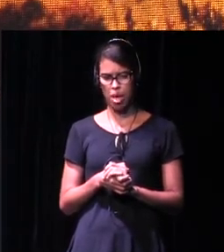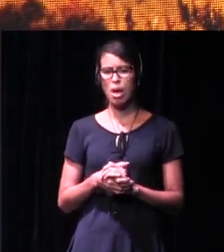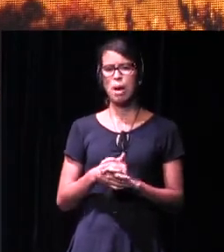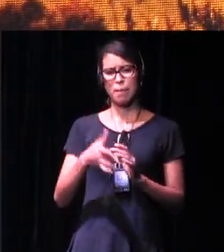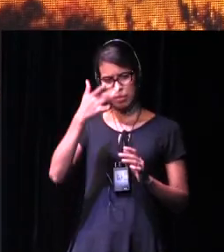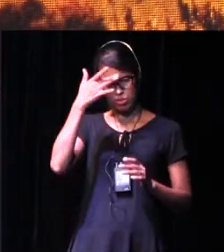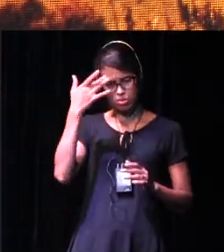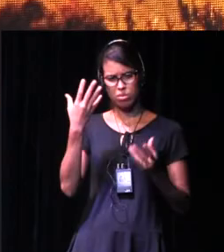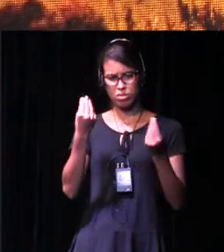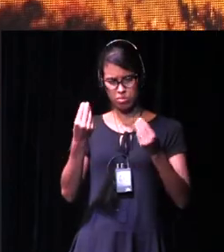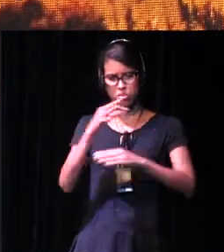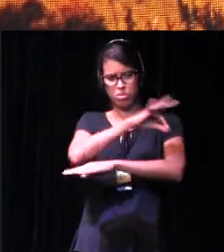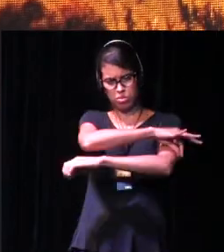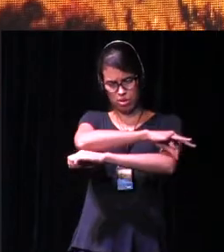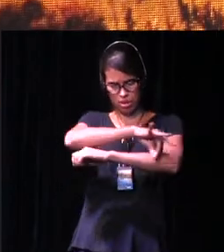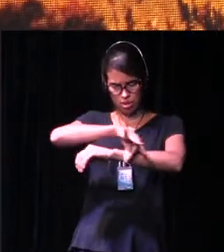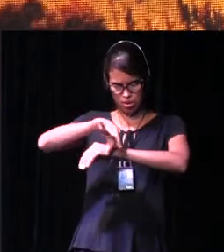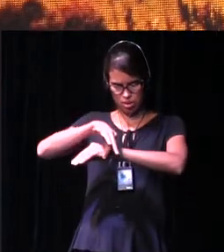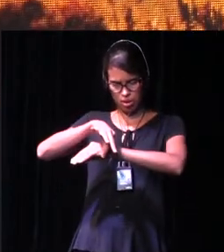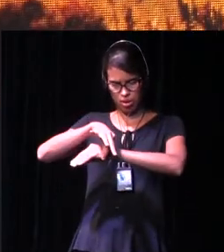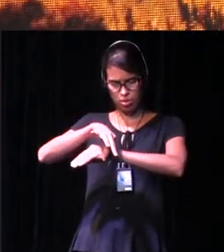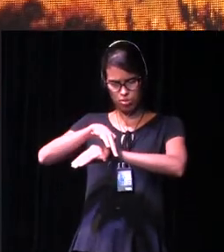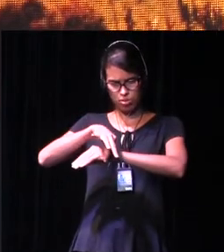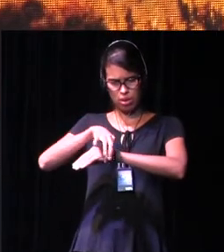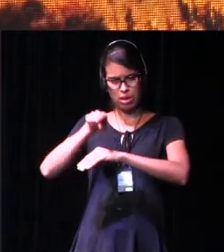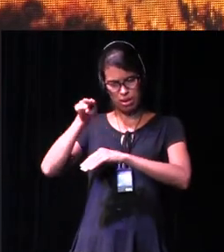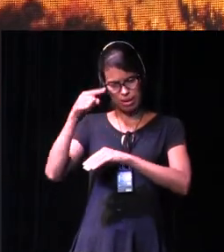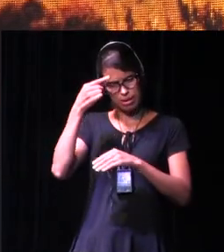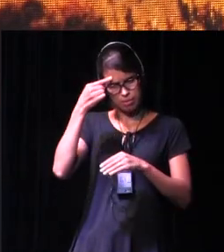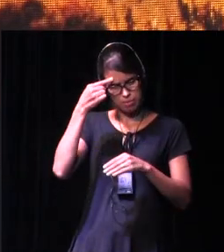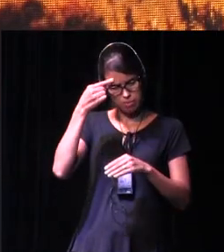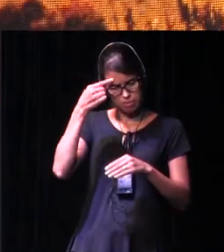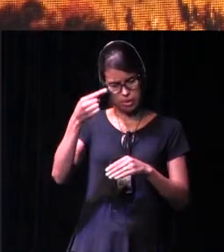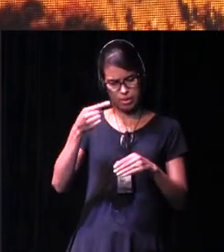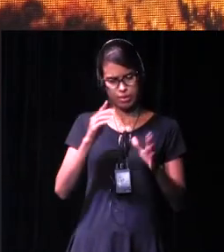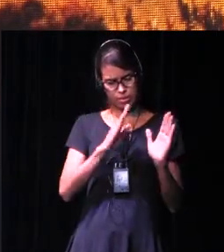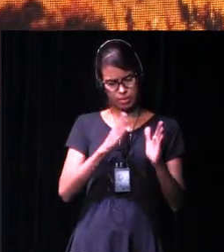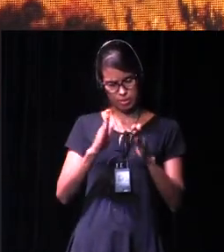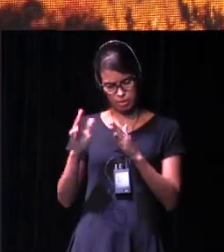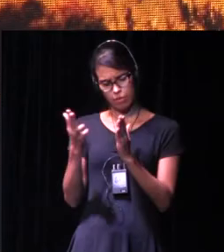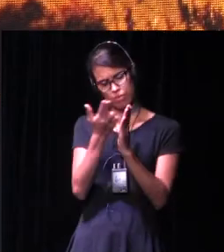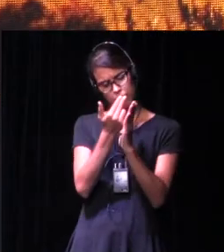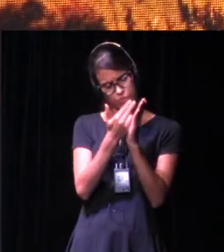o arquiteto entra tudo, urbe, paisagem, acho que não há fracionamento.